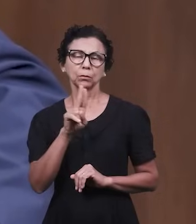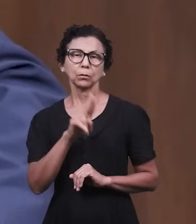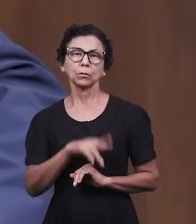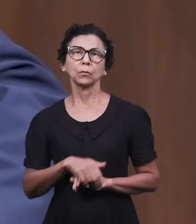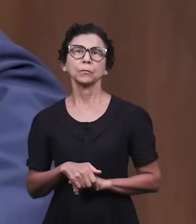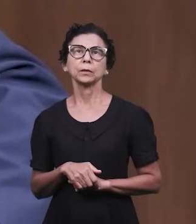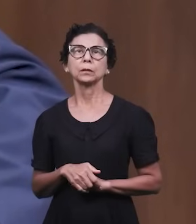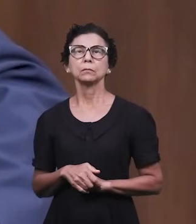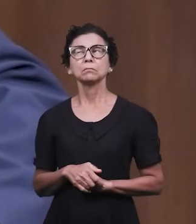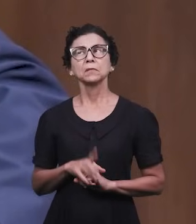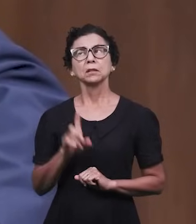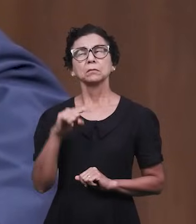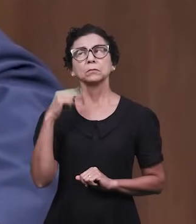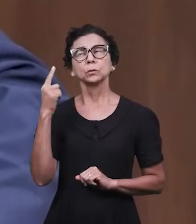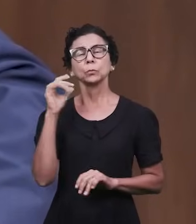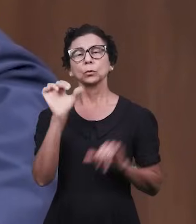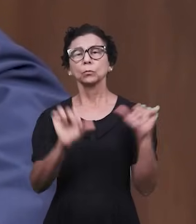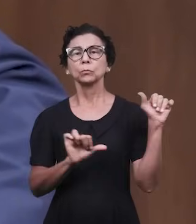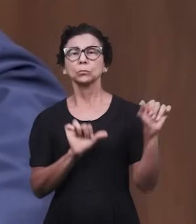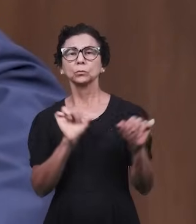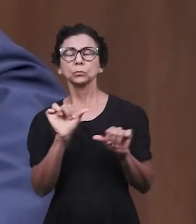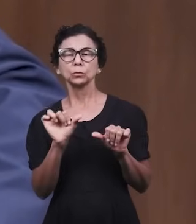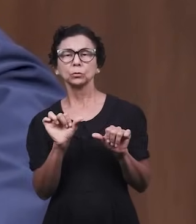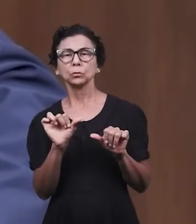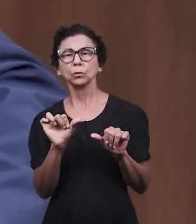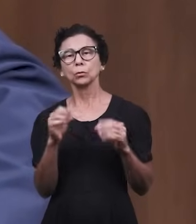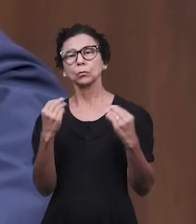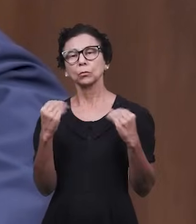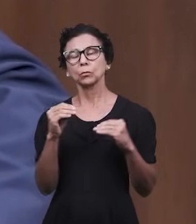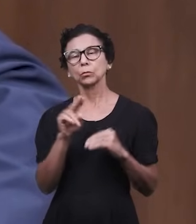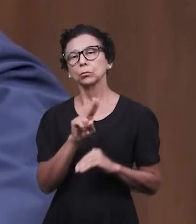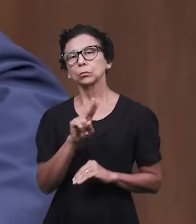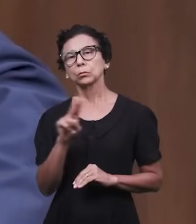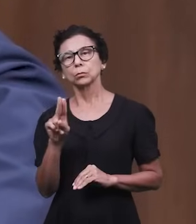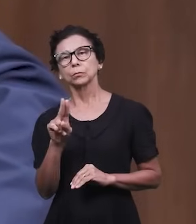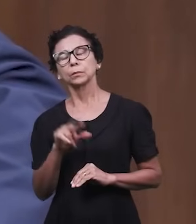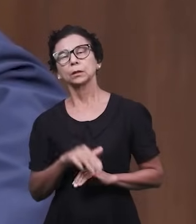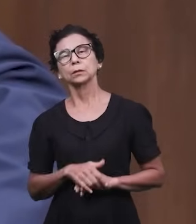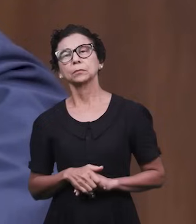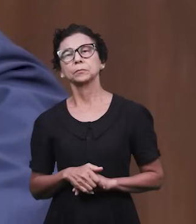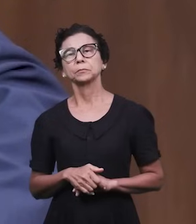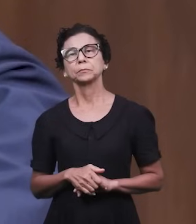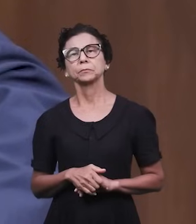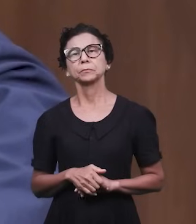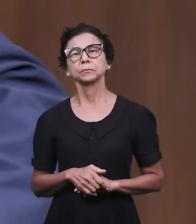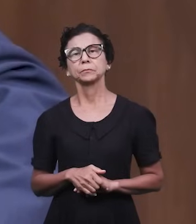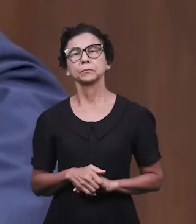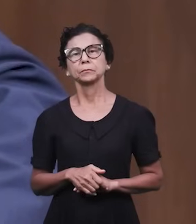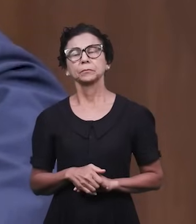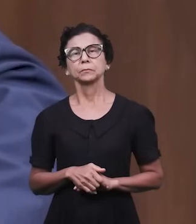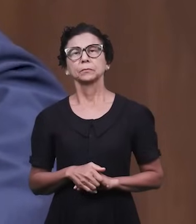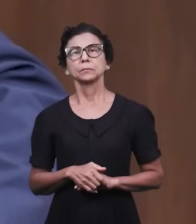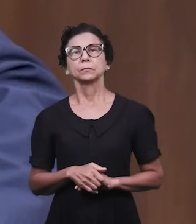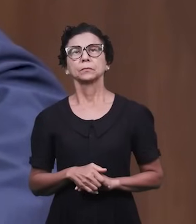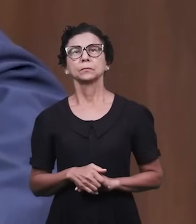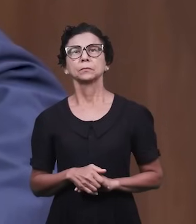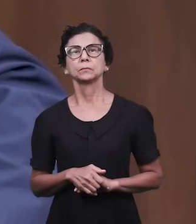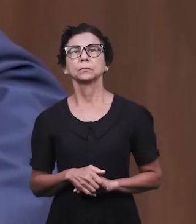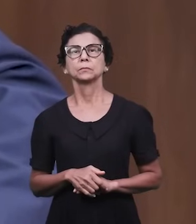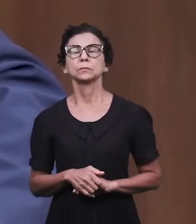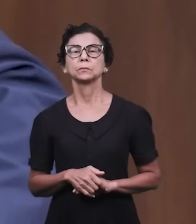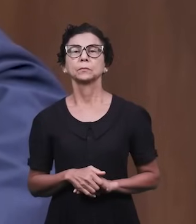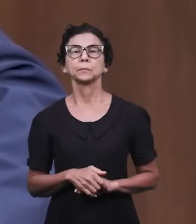grupo assumiu esse nome e colocou esse nome, né? E começou